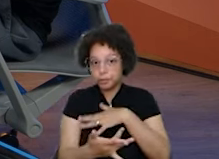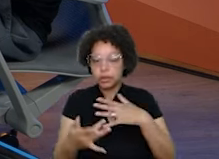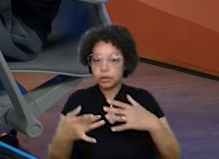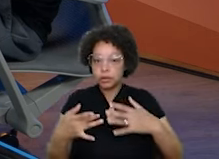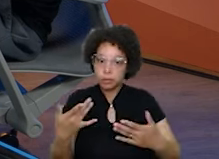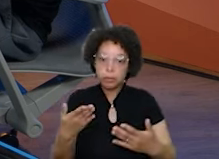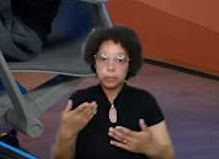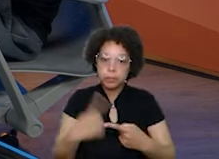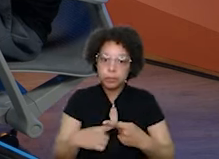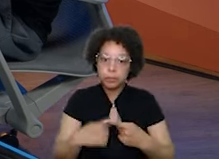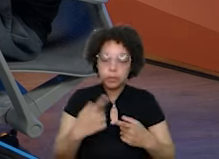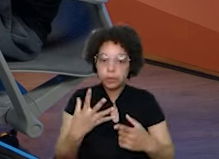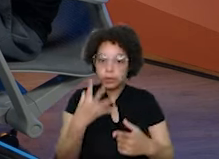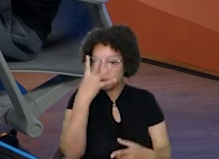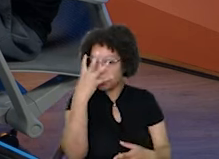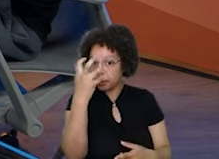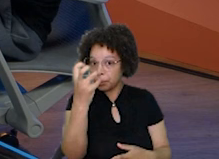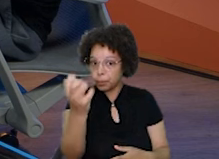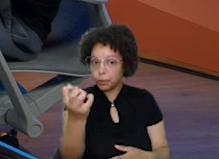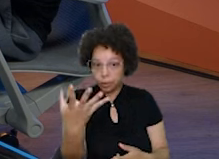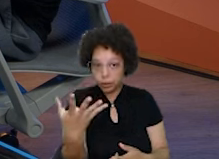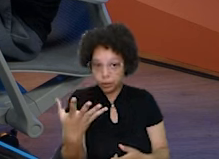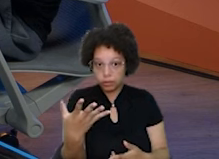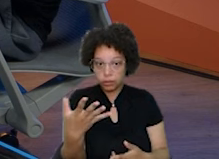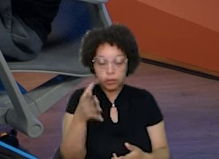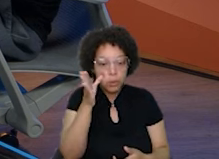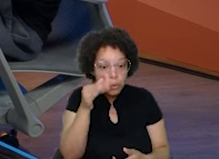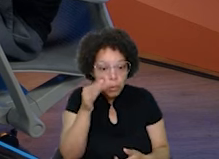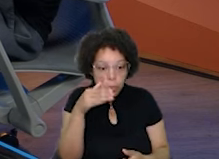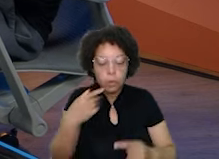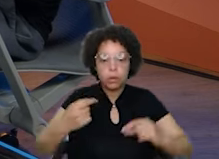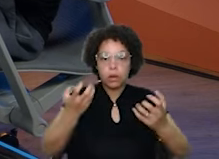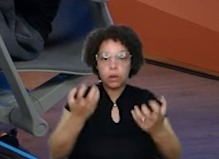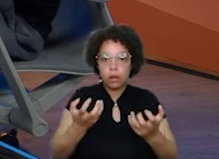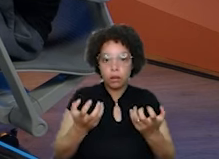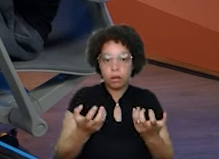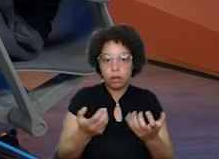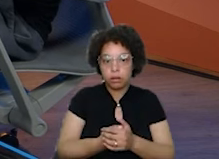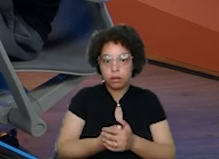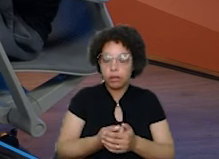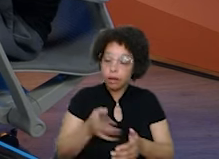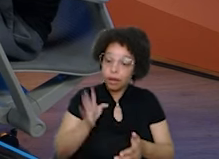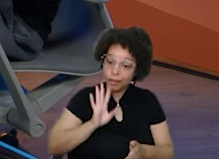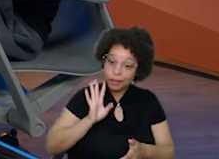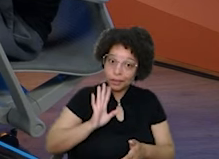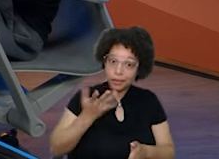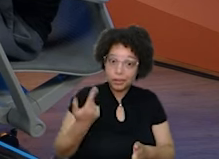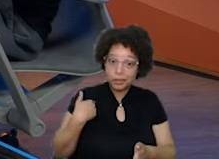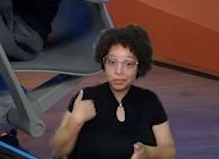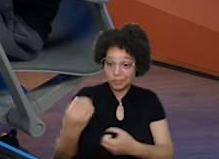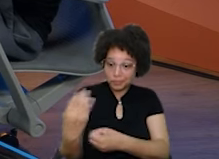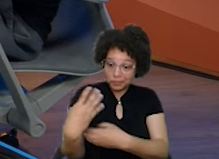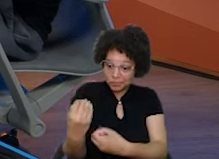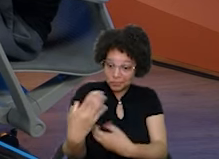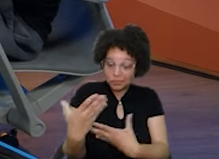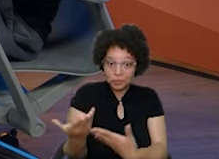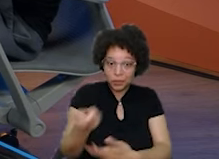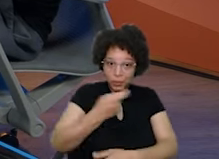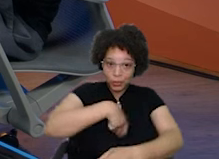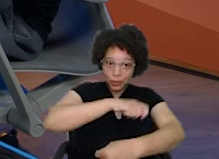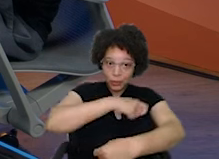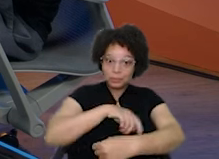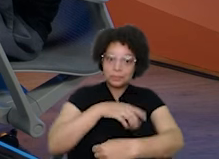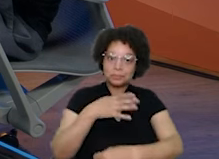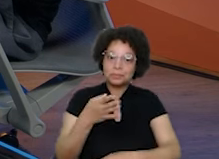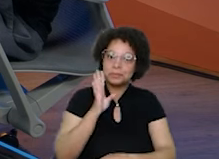que vai chamar vai vai trazer a curiosidade é o que a gente fala nossa que legal aqui tá me ensinando a fazer receita Opa eu vou eu vou com essa